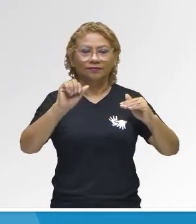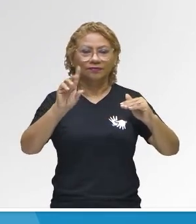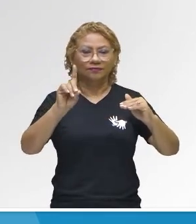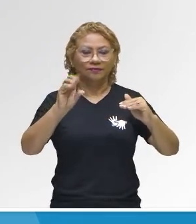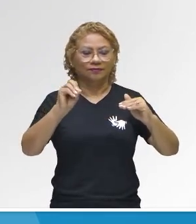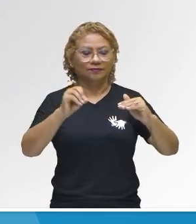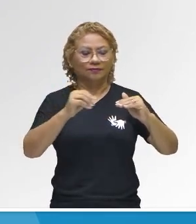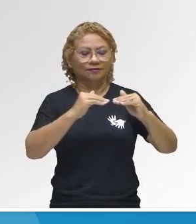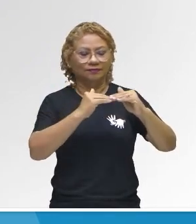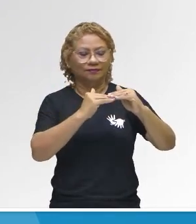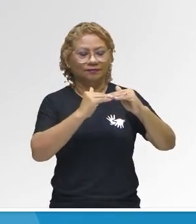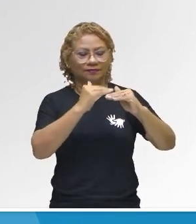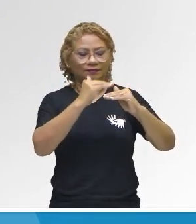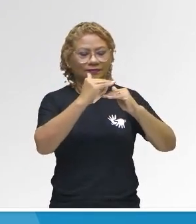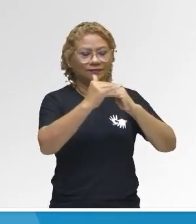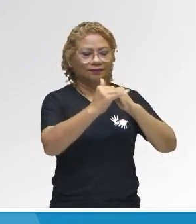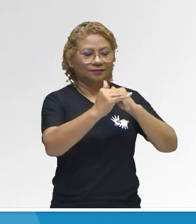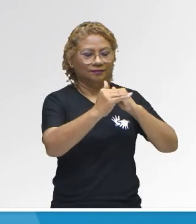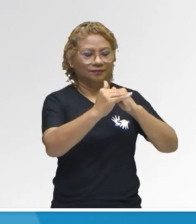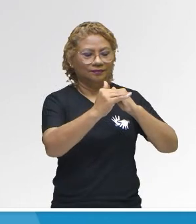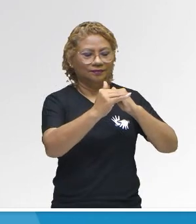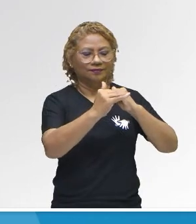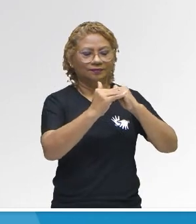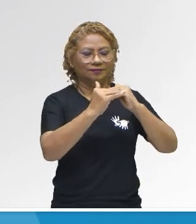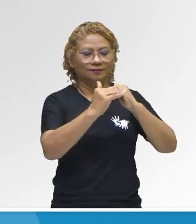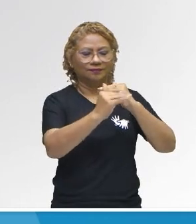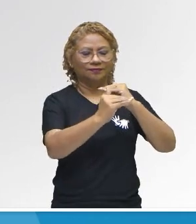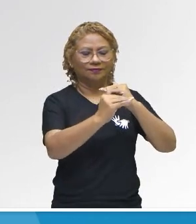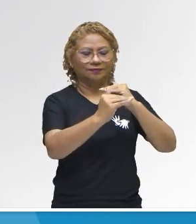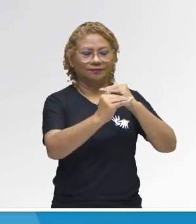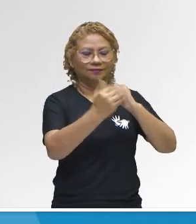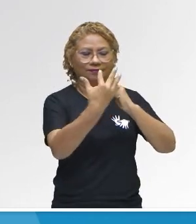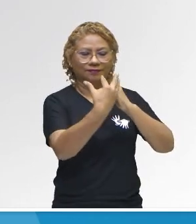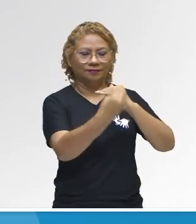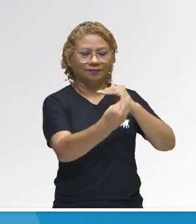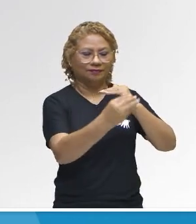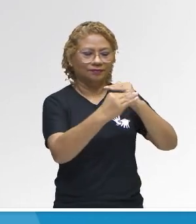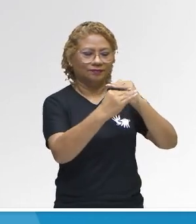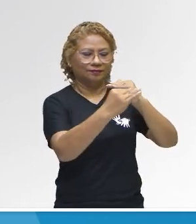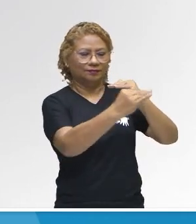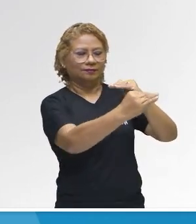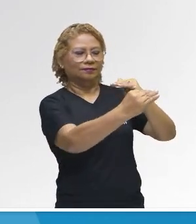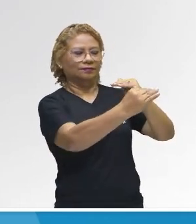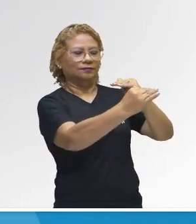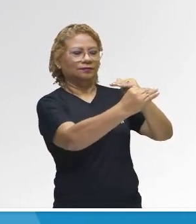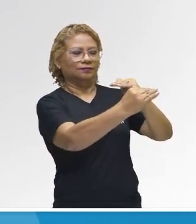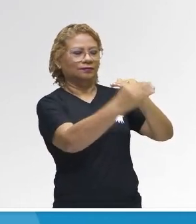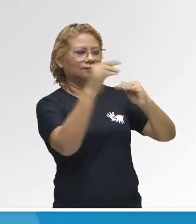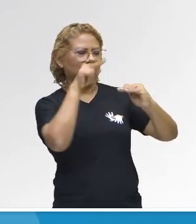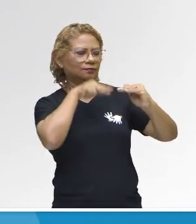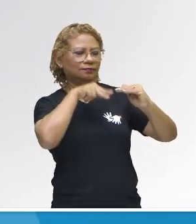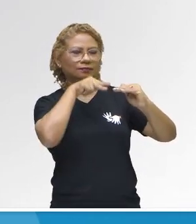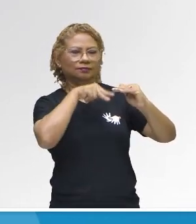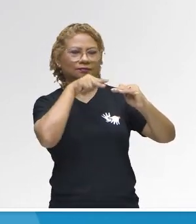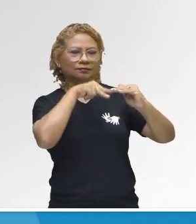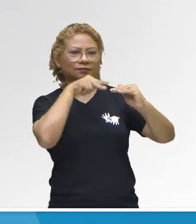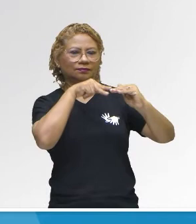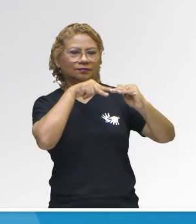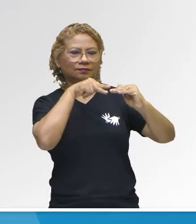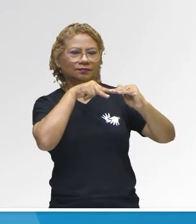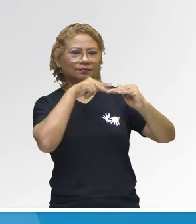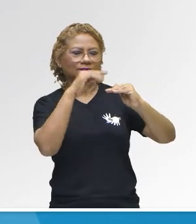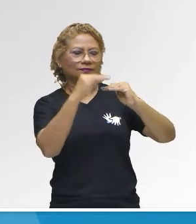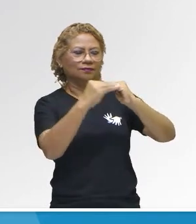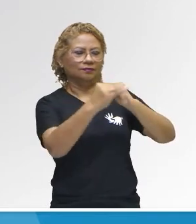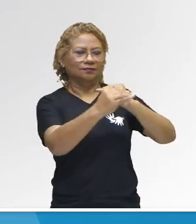Enfim, mais ou menos alguma coisa desse tipo aqui, tá? Então não vou ter mais o